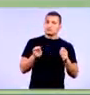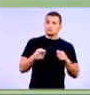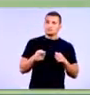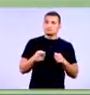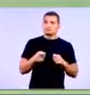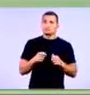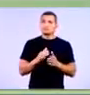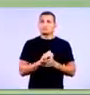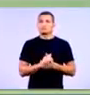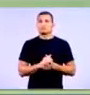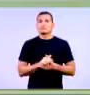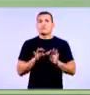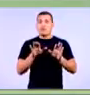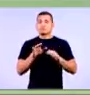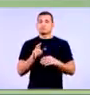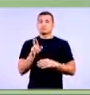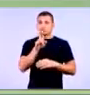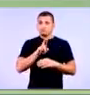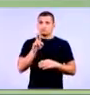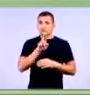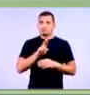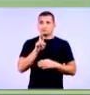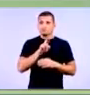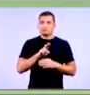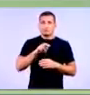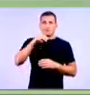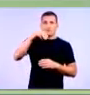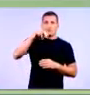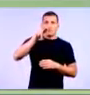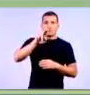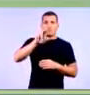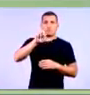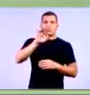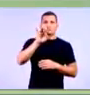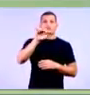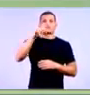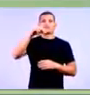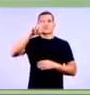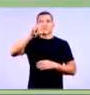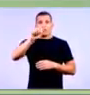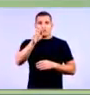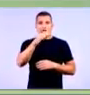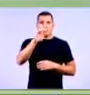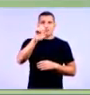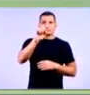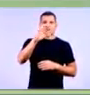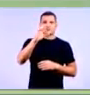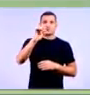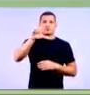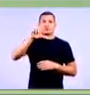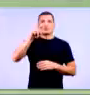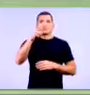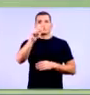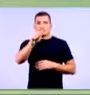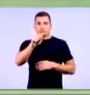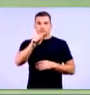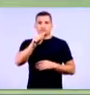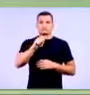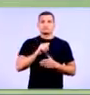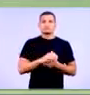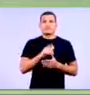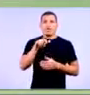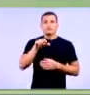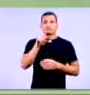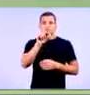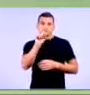estrutura a estrutura de múltipla escolha. Ele vai se aplicar principalmente para as atividades de múltipla